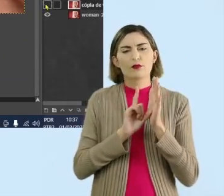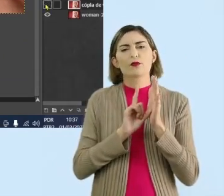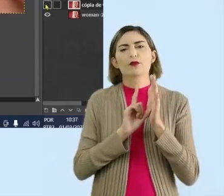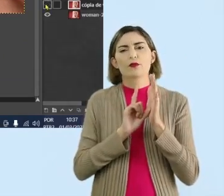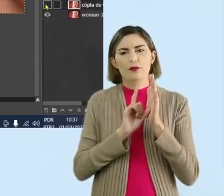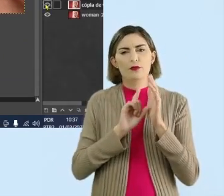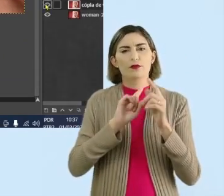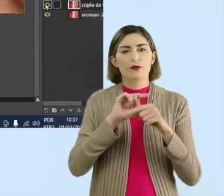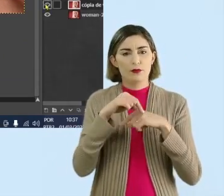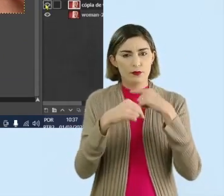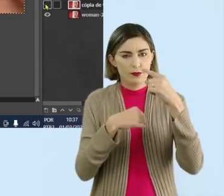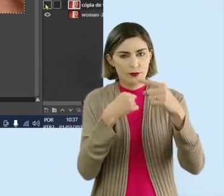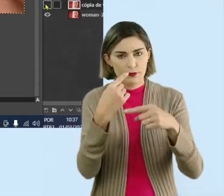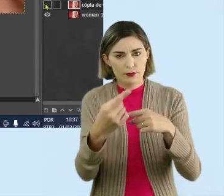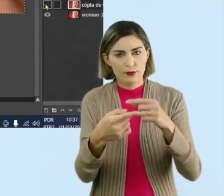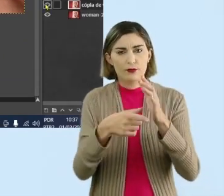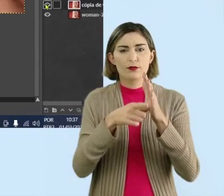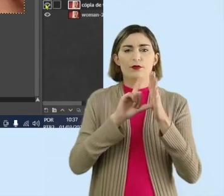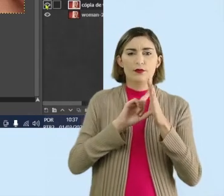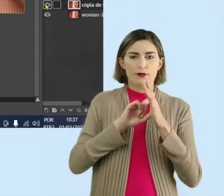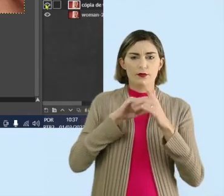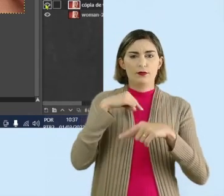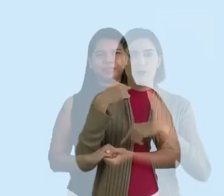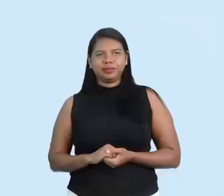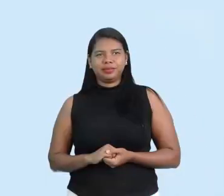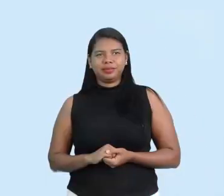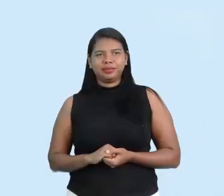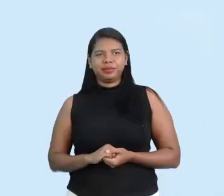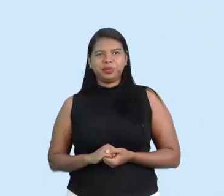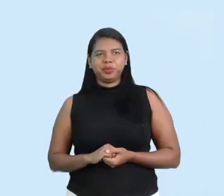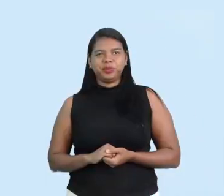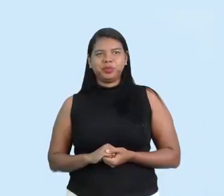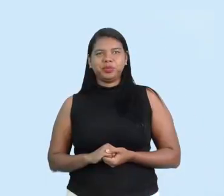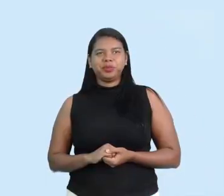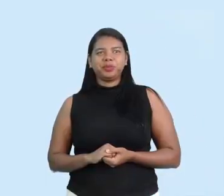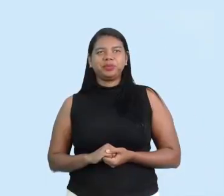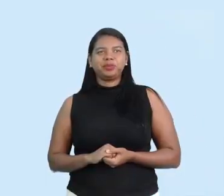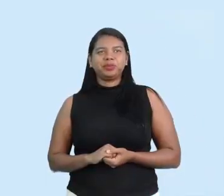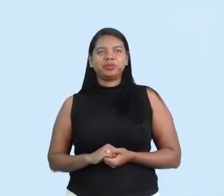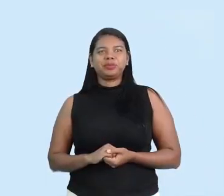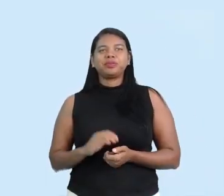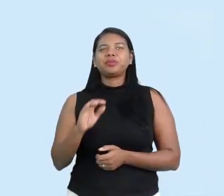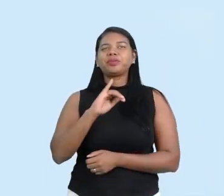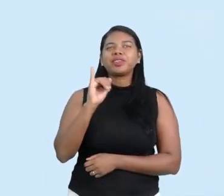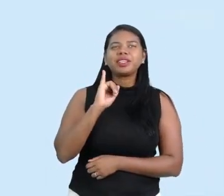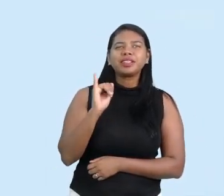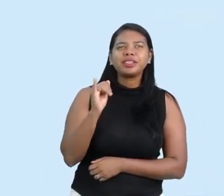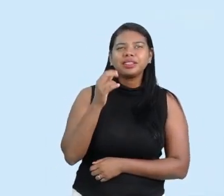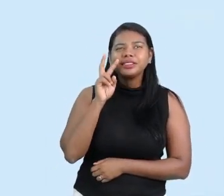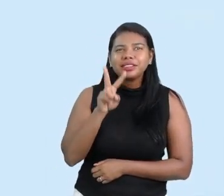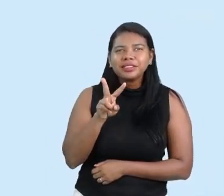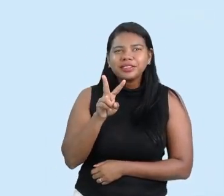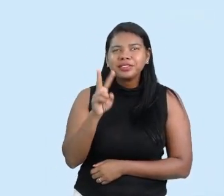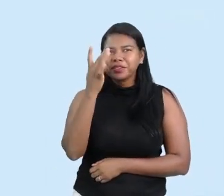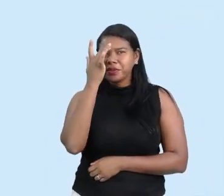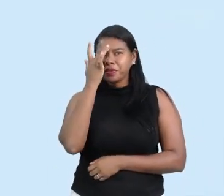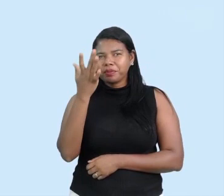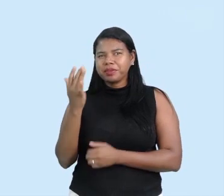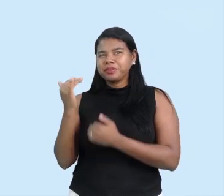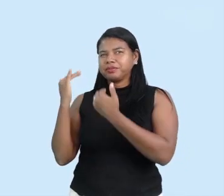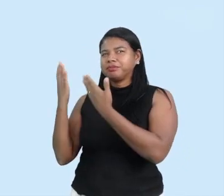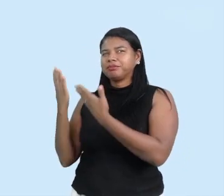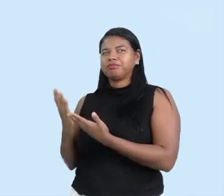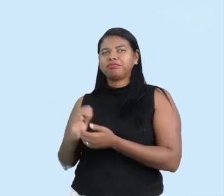depois, antes, depois, antes, depois. E aí, cursista, viu como é fácil usar esses recursos? Você usando